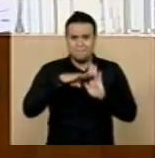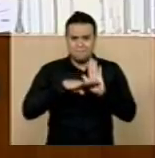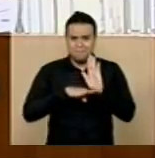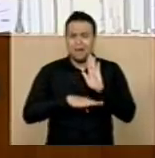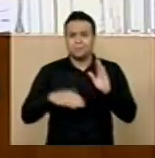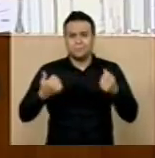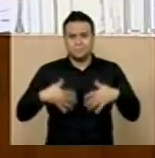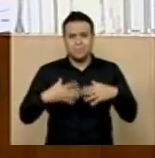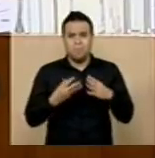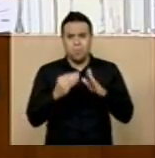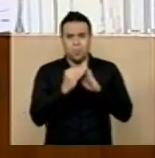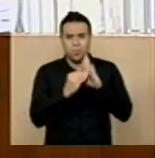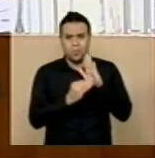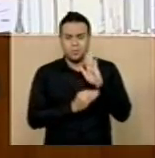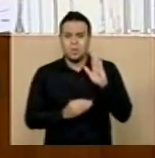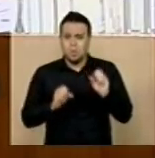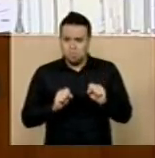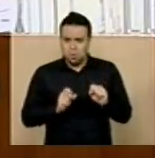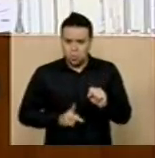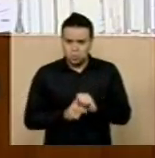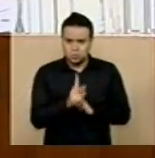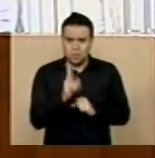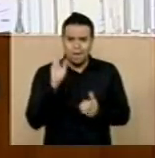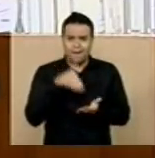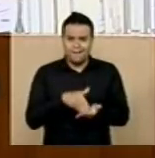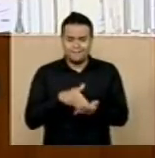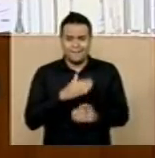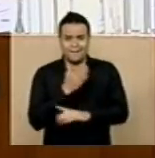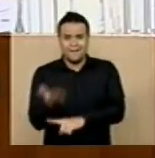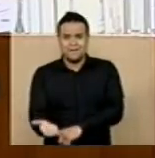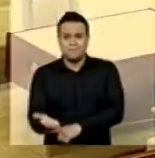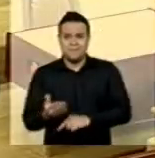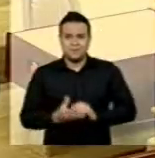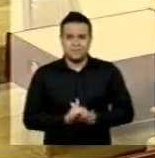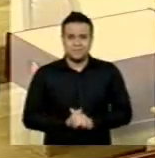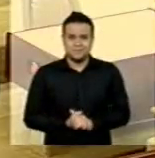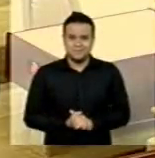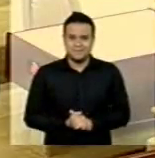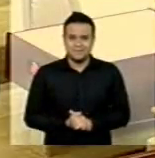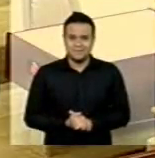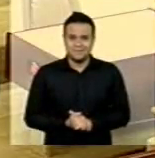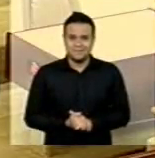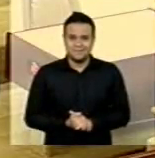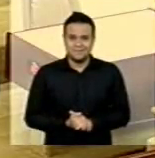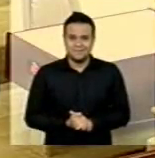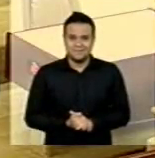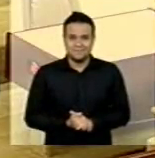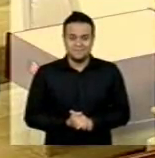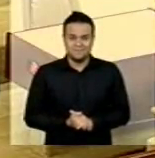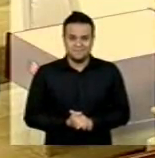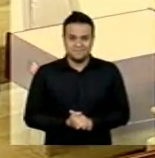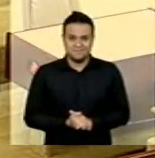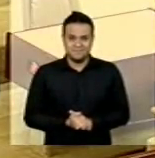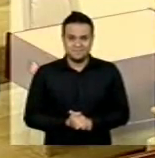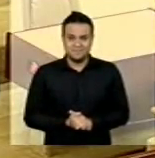muito carregada, indago se poderíamos prosseguir hoje até um pouco mais tarde. Suspendemos, né, presidente, porque todos nós temos aí, além de só um